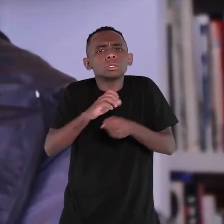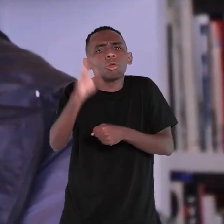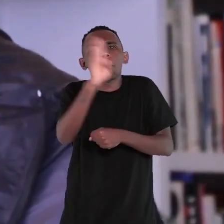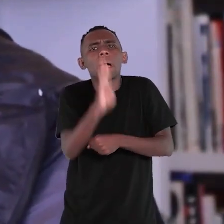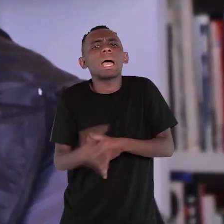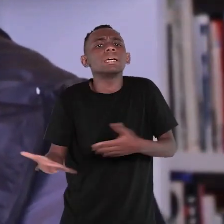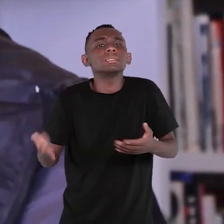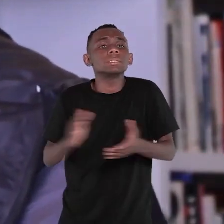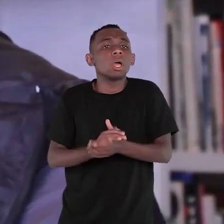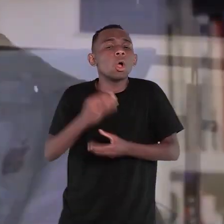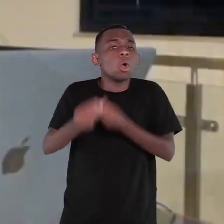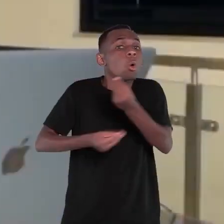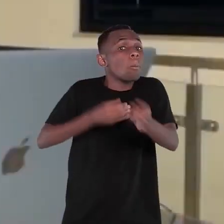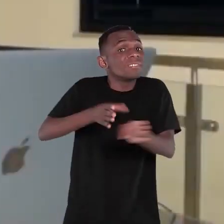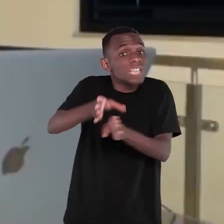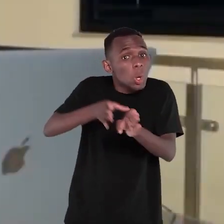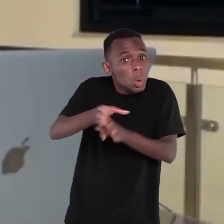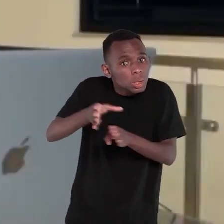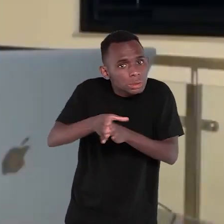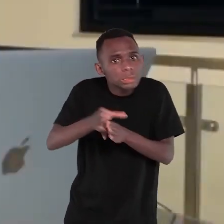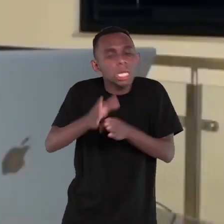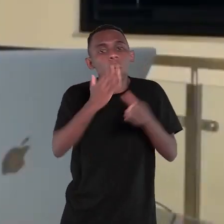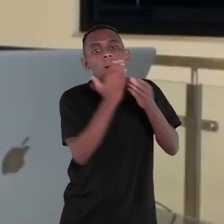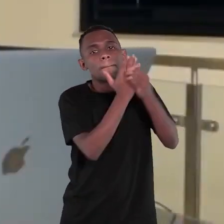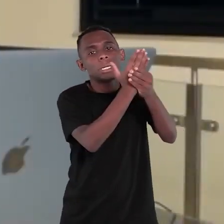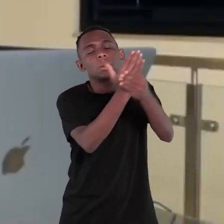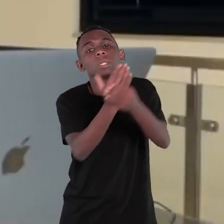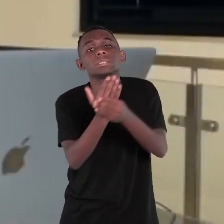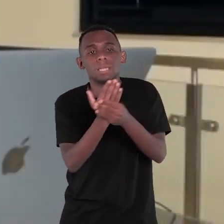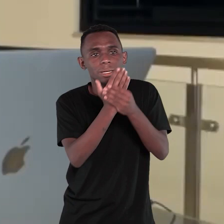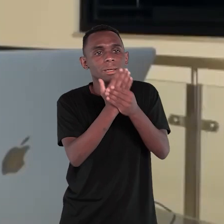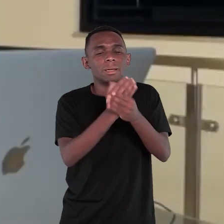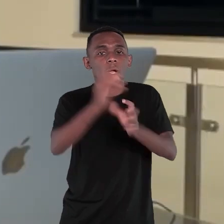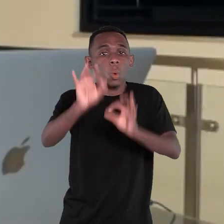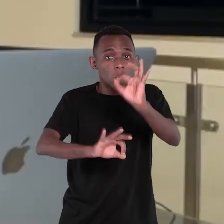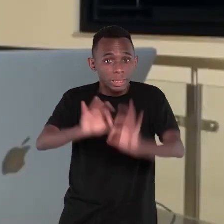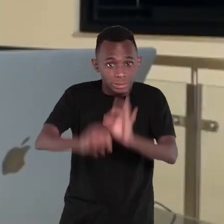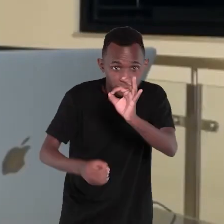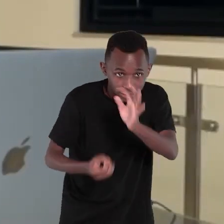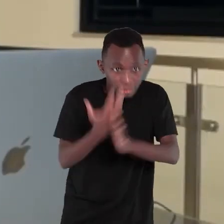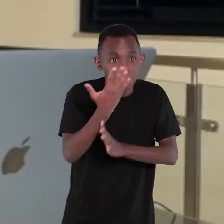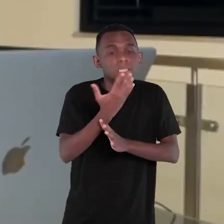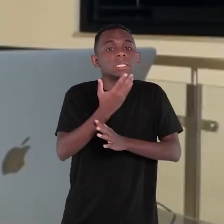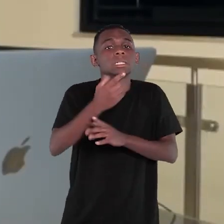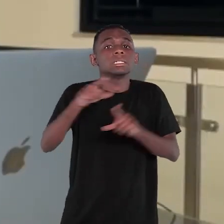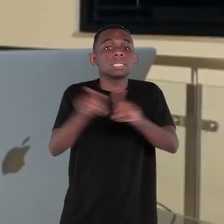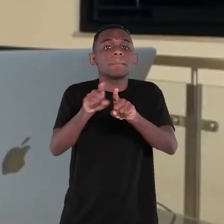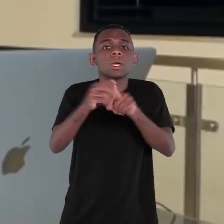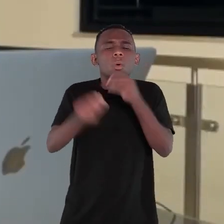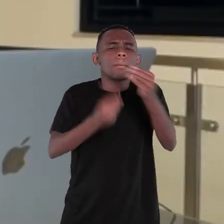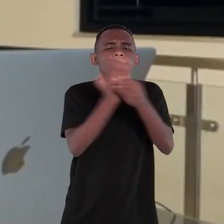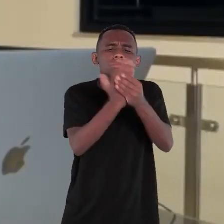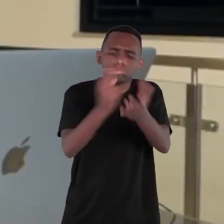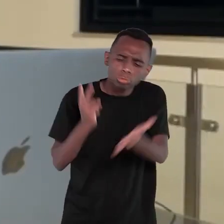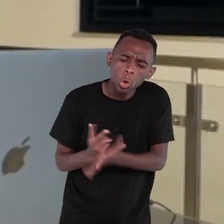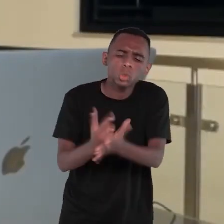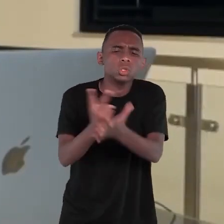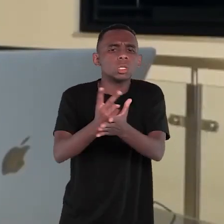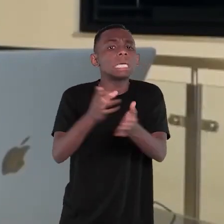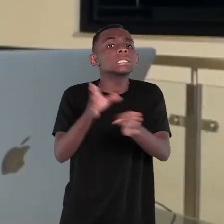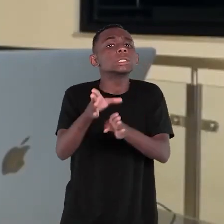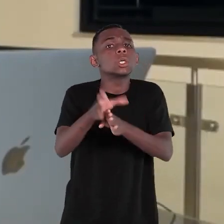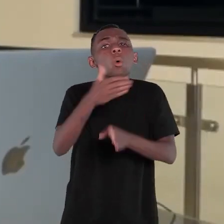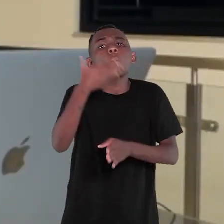do país. Como você recomenda que uma biblioteca seja montada e deva funcionar?